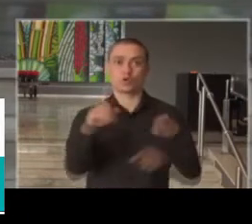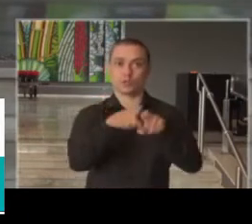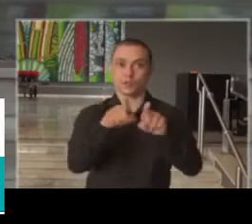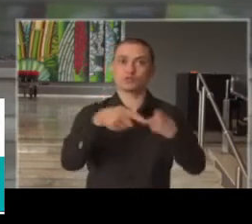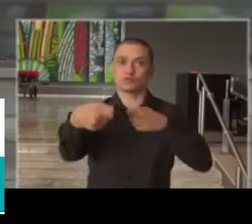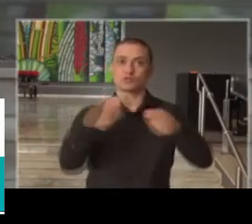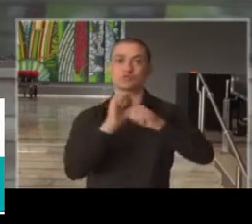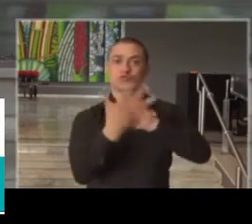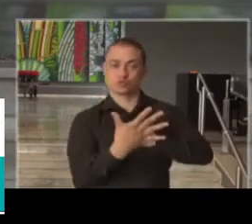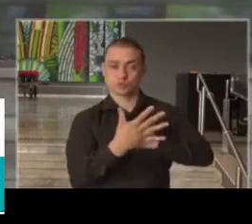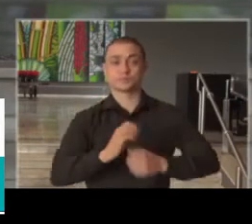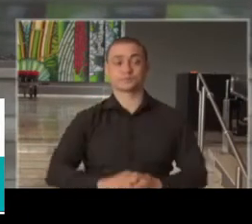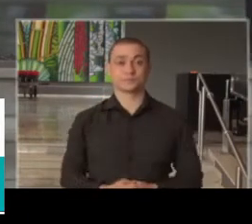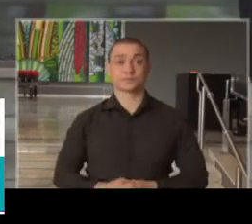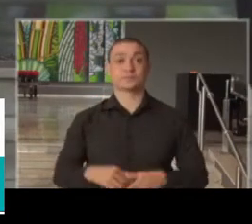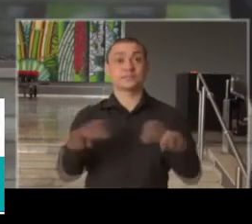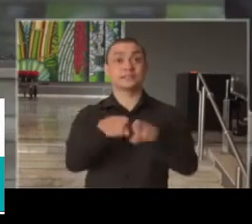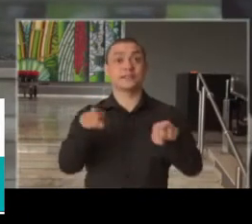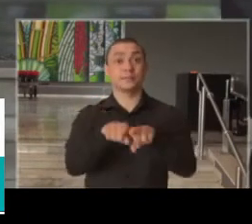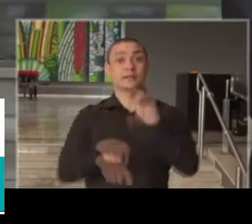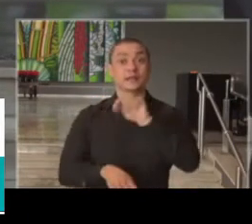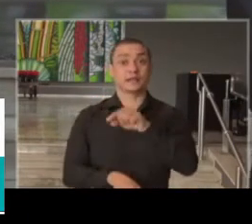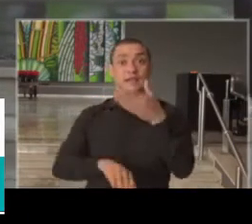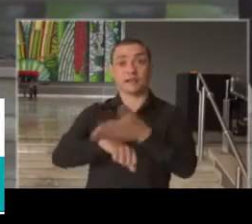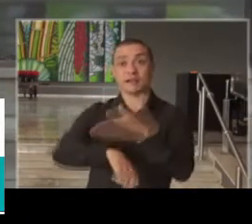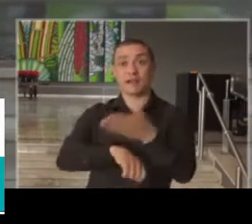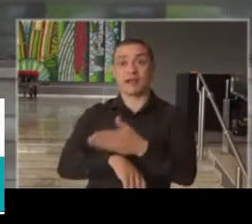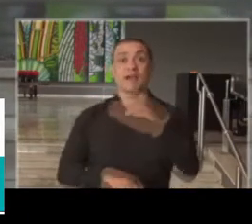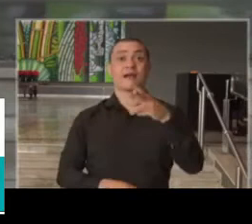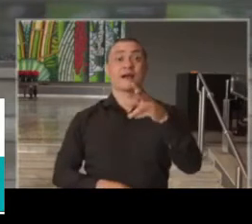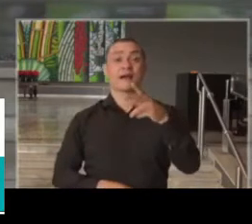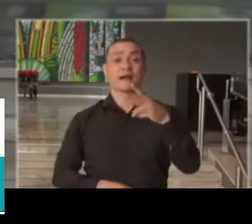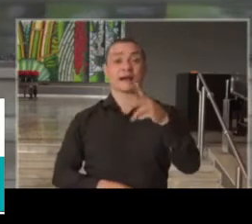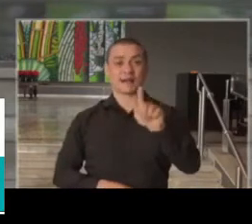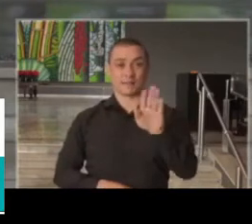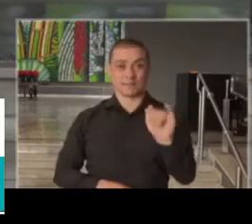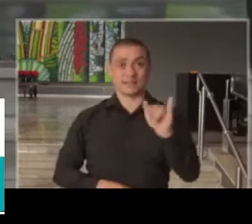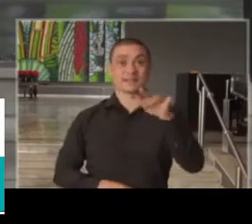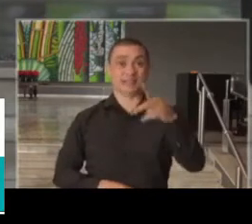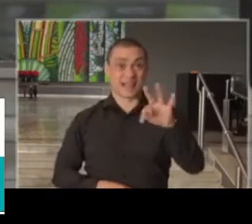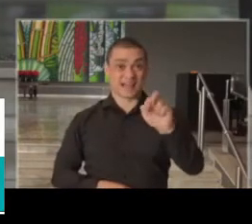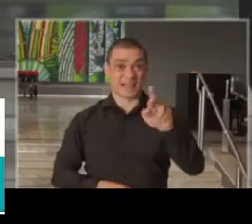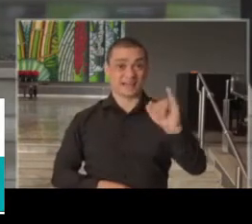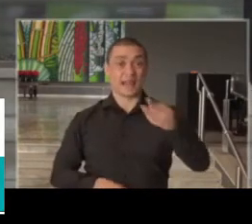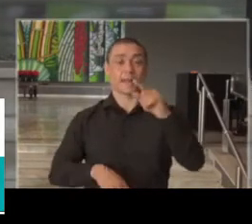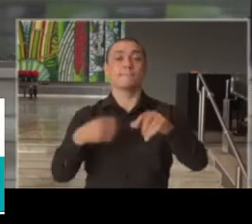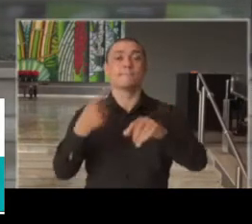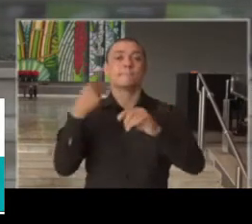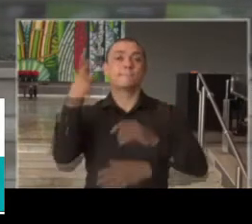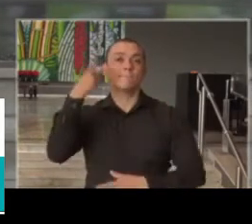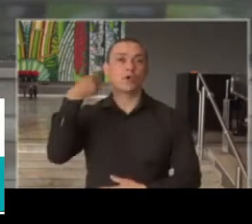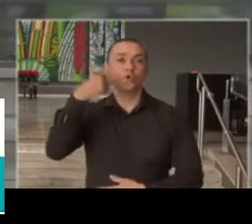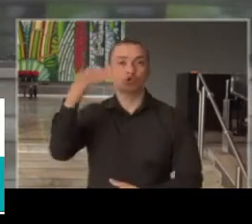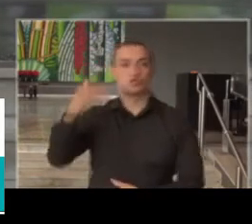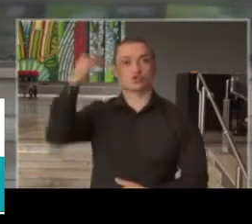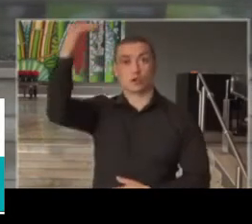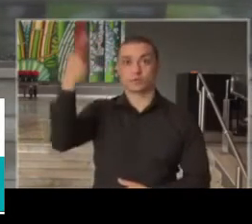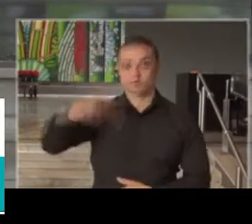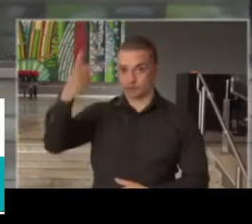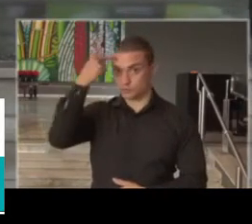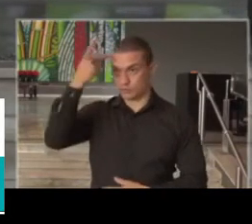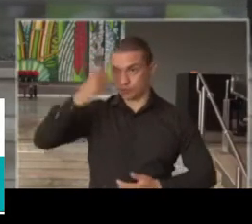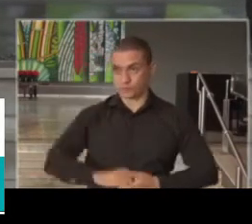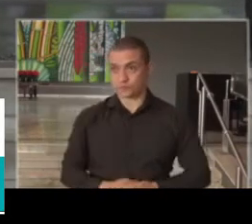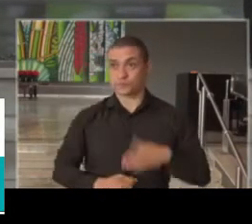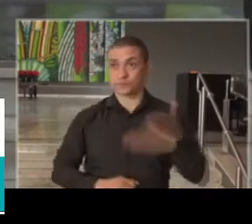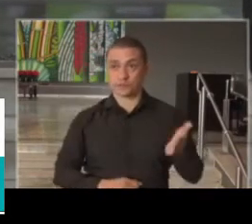do Covid-19, e Camila Pintarelli, que é procuradora-geral do Estado de São Paulo. Lembrando que os